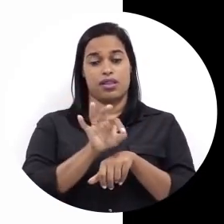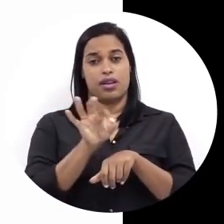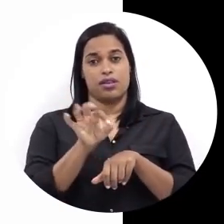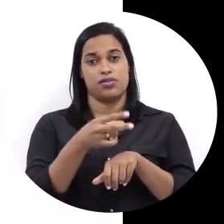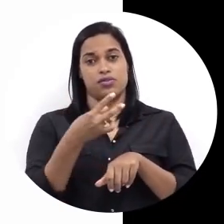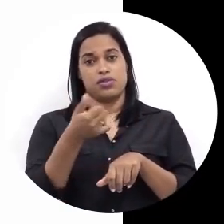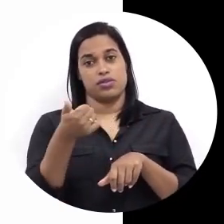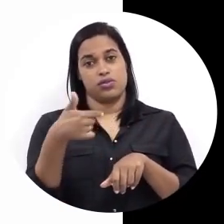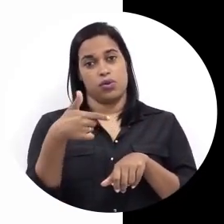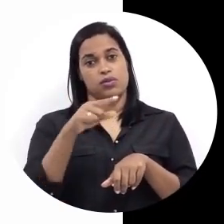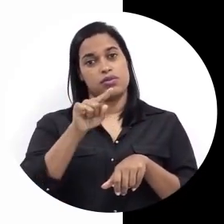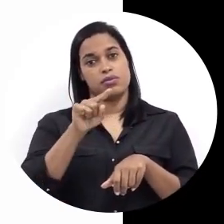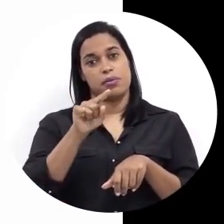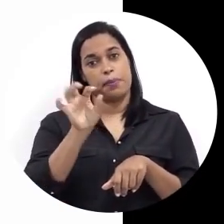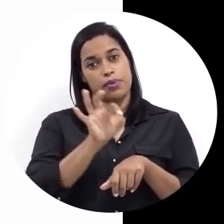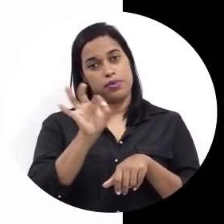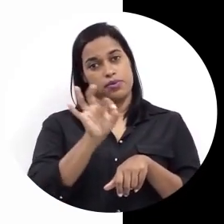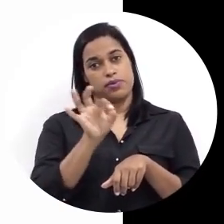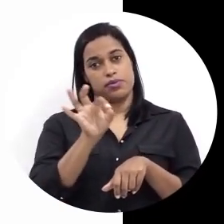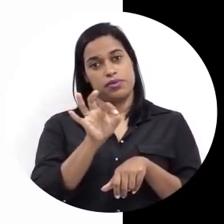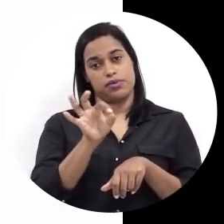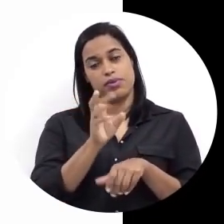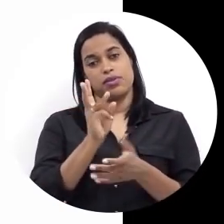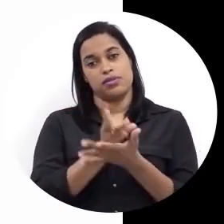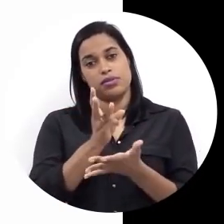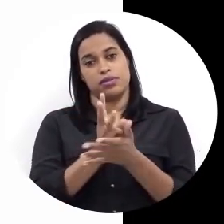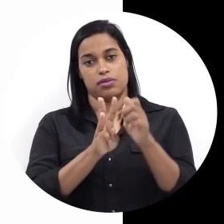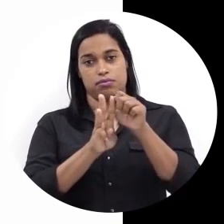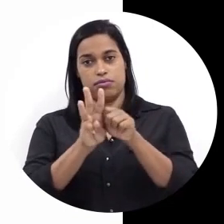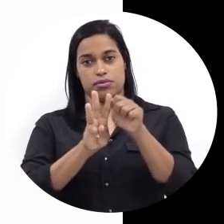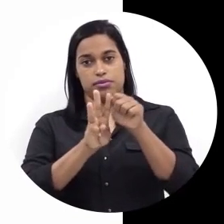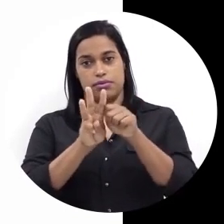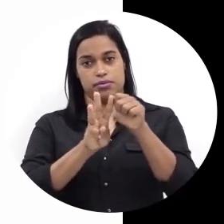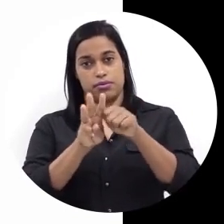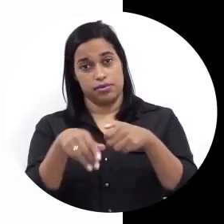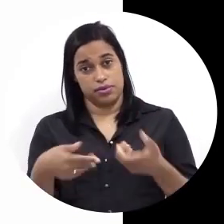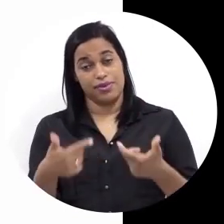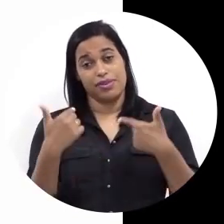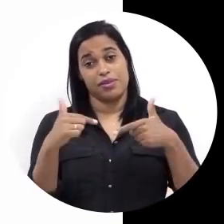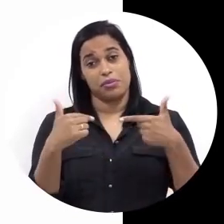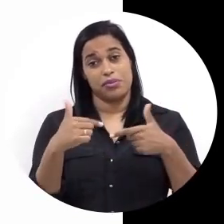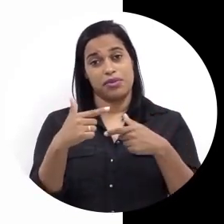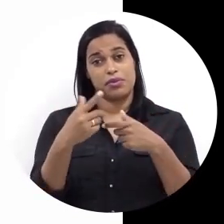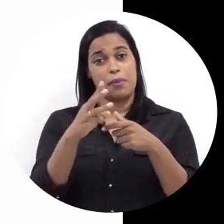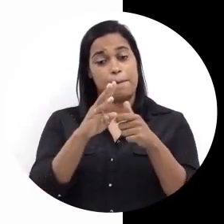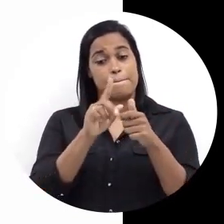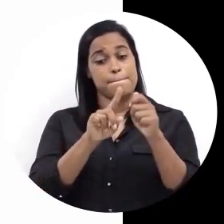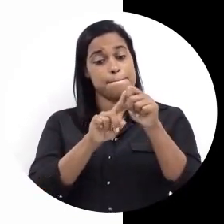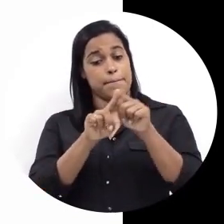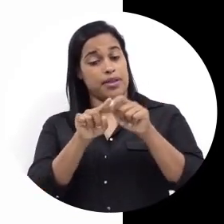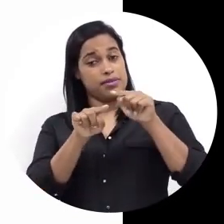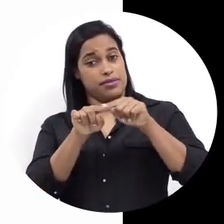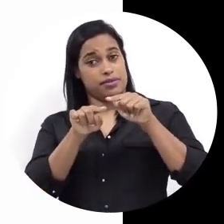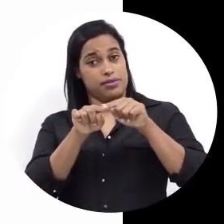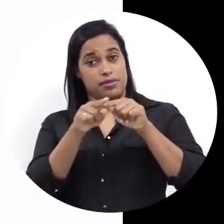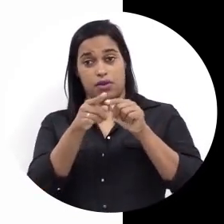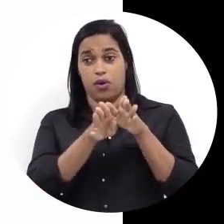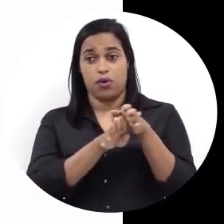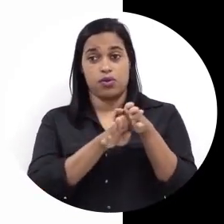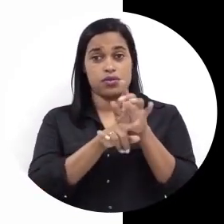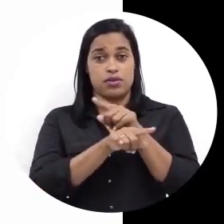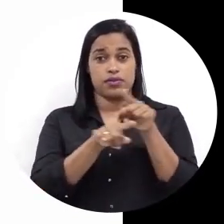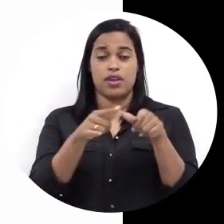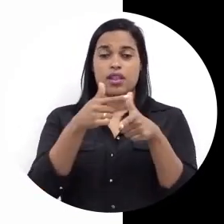ser 12% ao trimestre. Como estamos trabalhando com prazo em meses, nós vamos lhe aconselhar